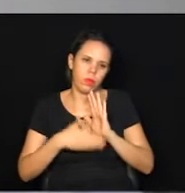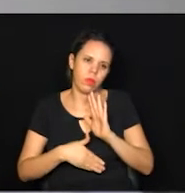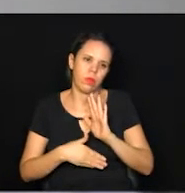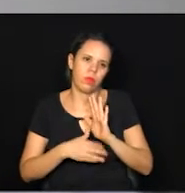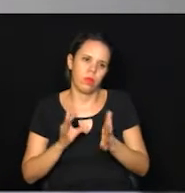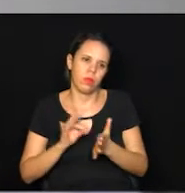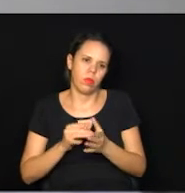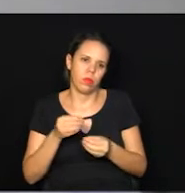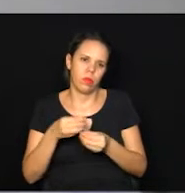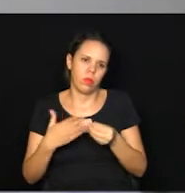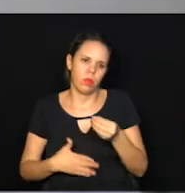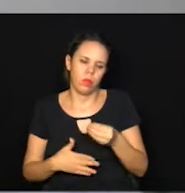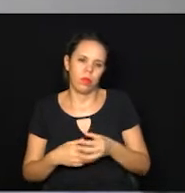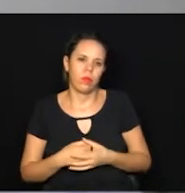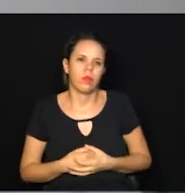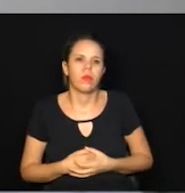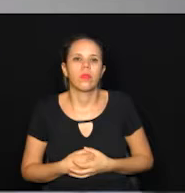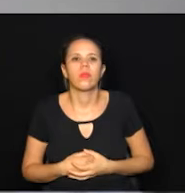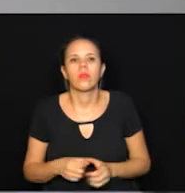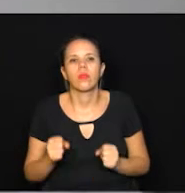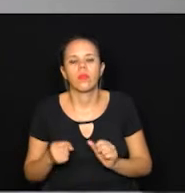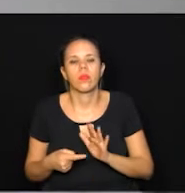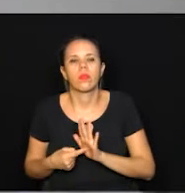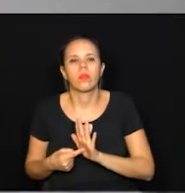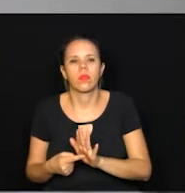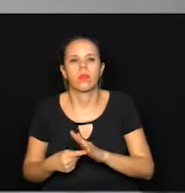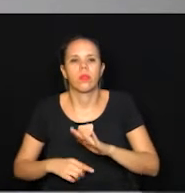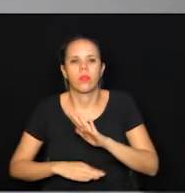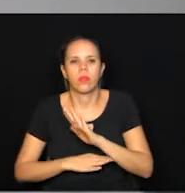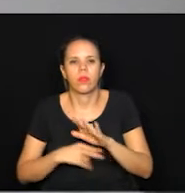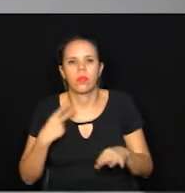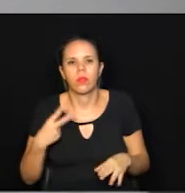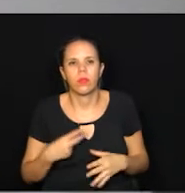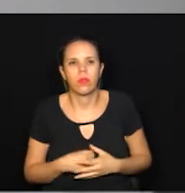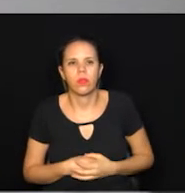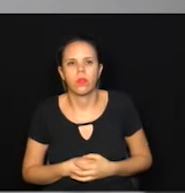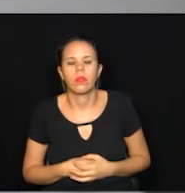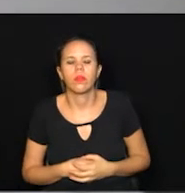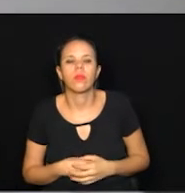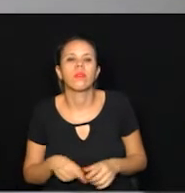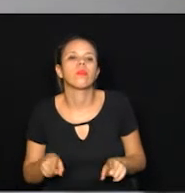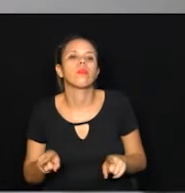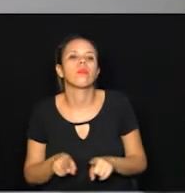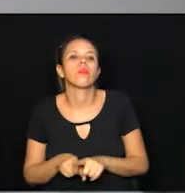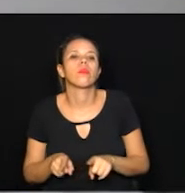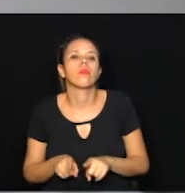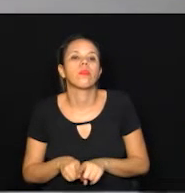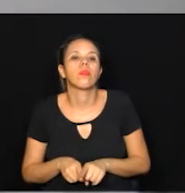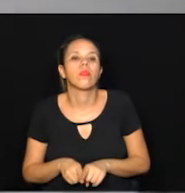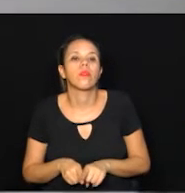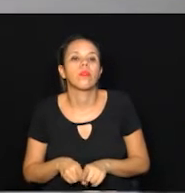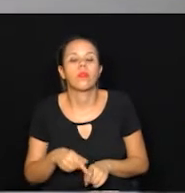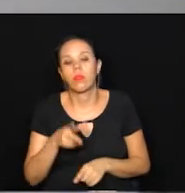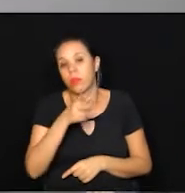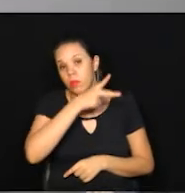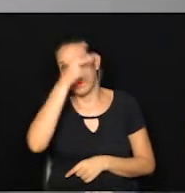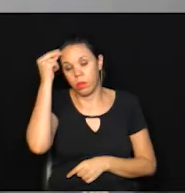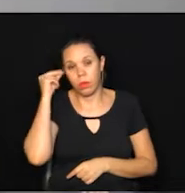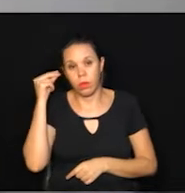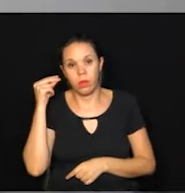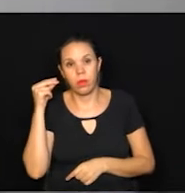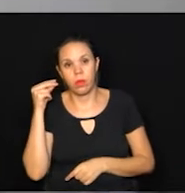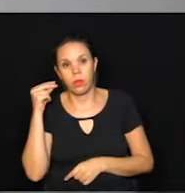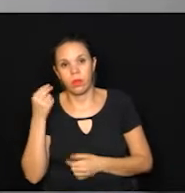bastante conteúdo, né, e possa apresentar à Câmara dos Vereadores e também ao senhor prefeito, e que